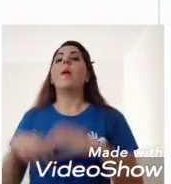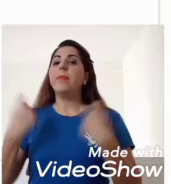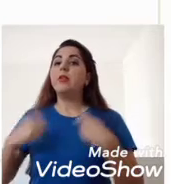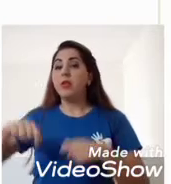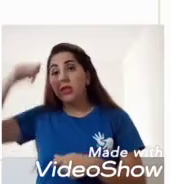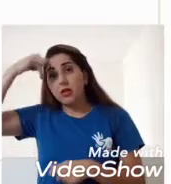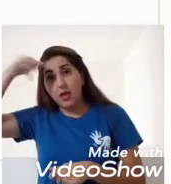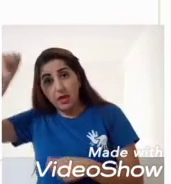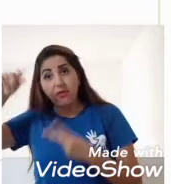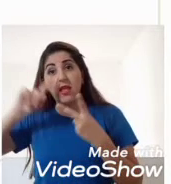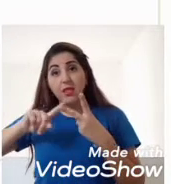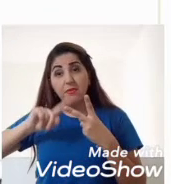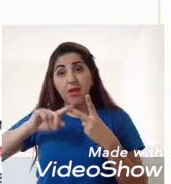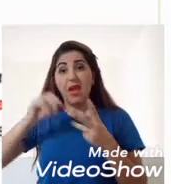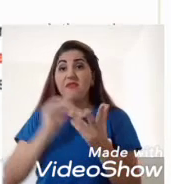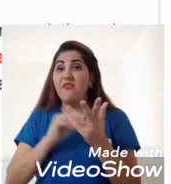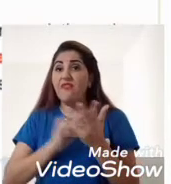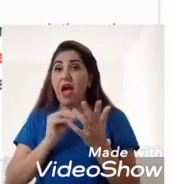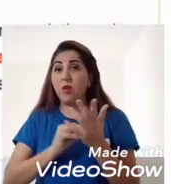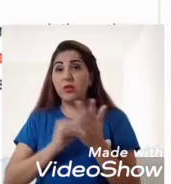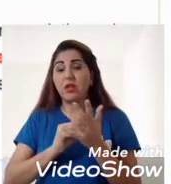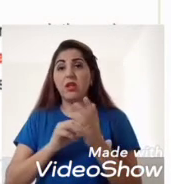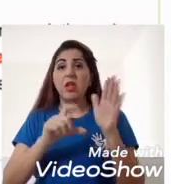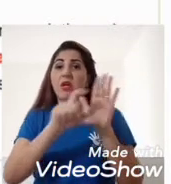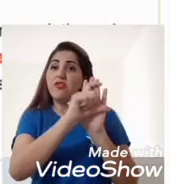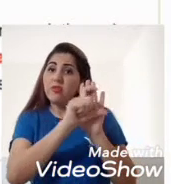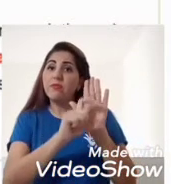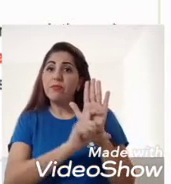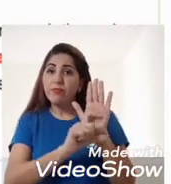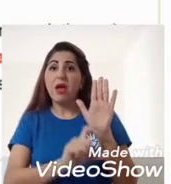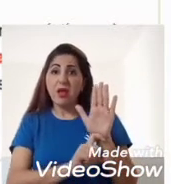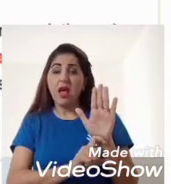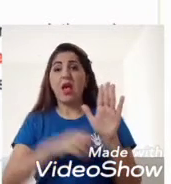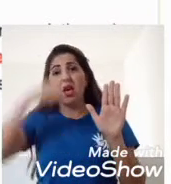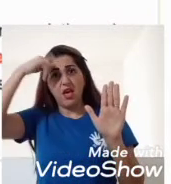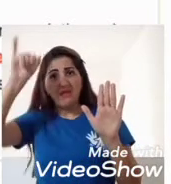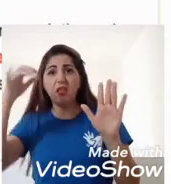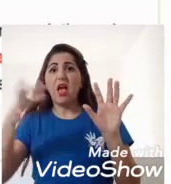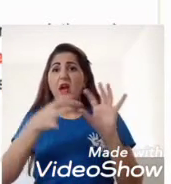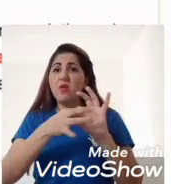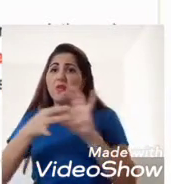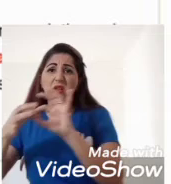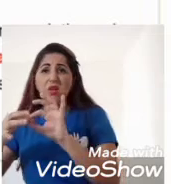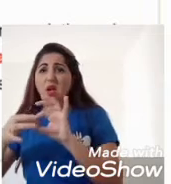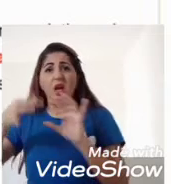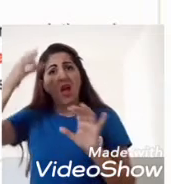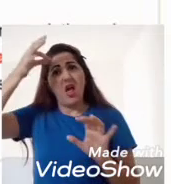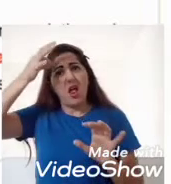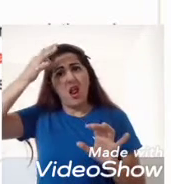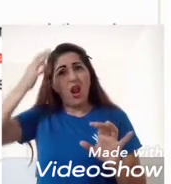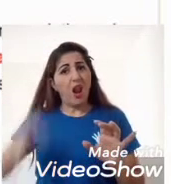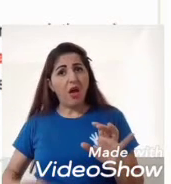Você precisa evitar a ausência de parágrafos, precisa evitar conector que não estabeleça relação lógica com